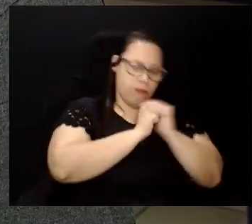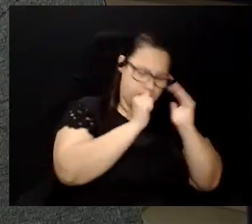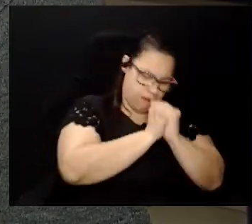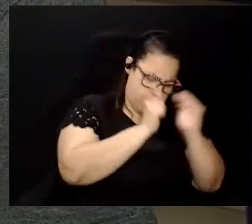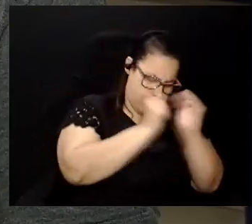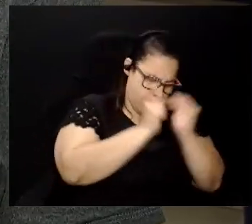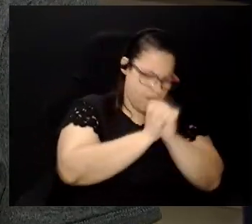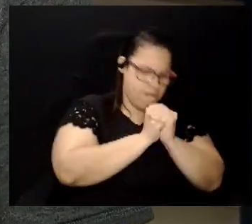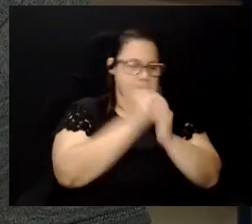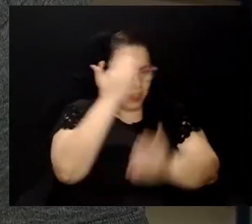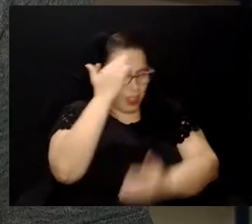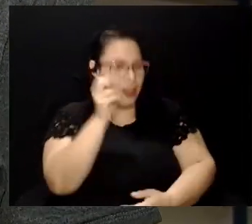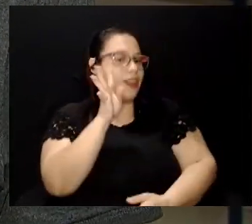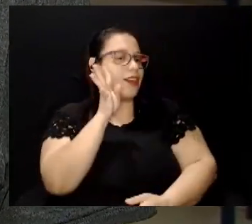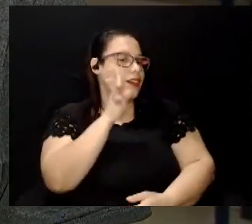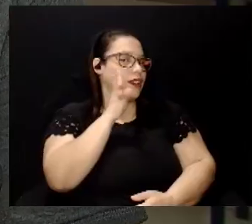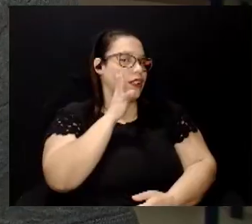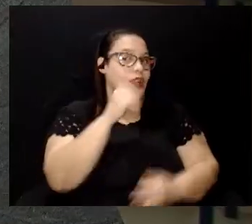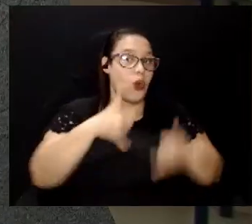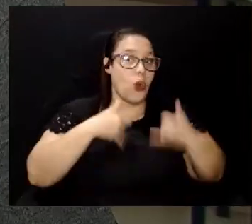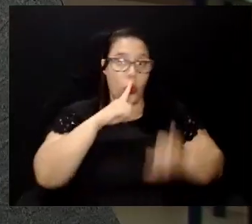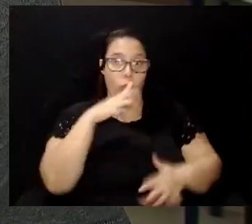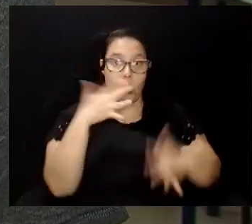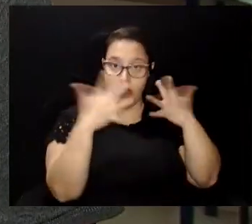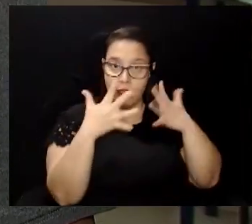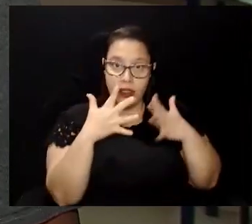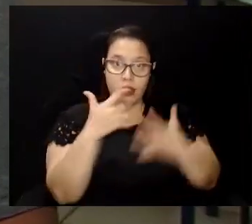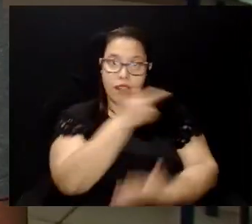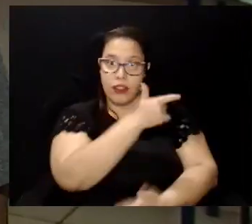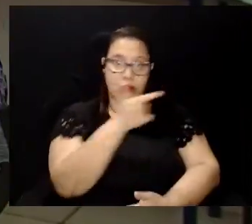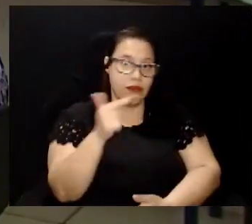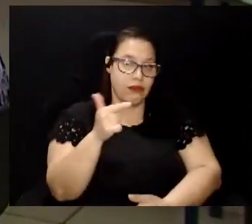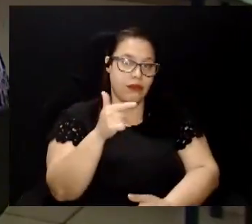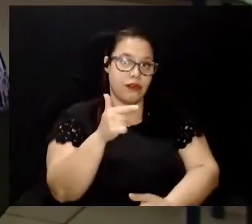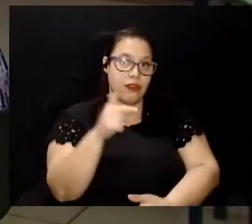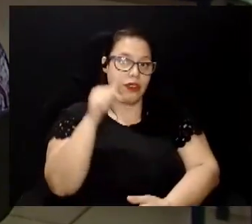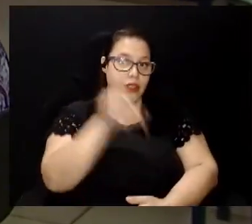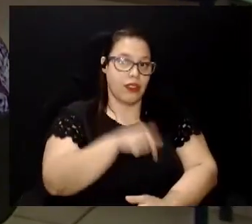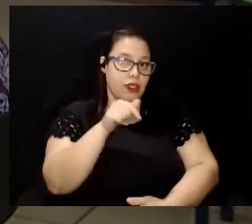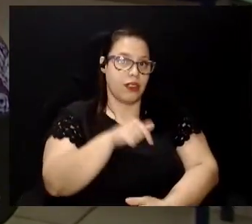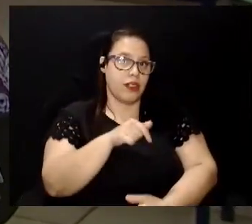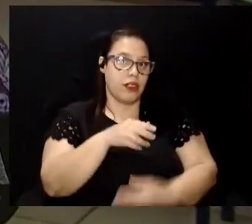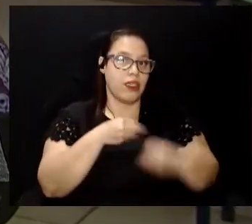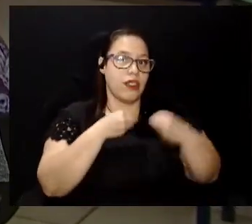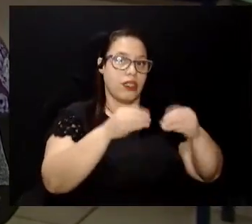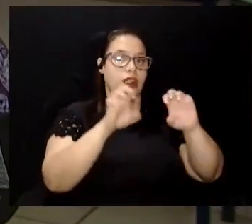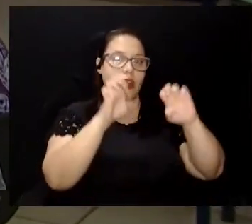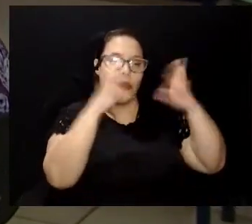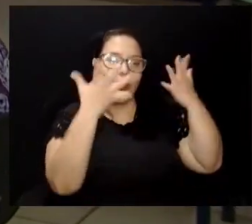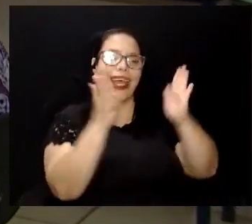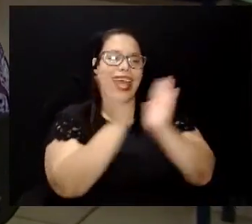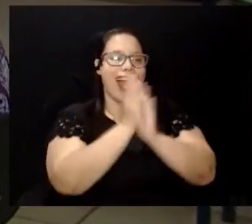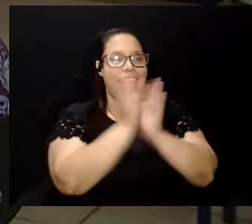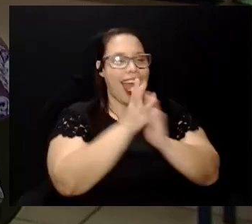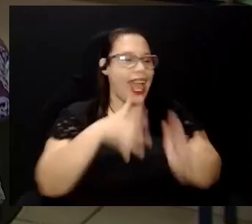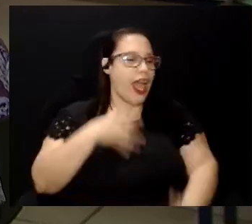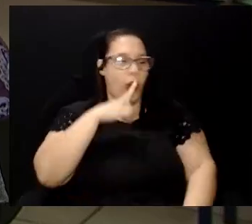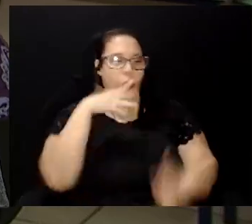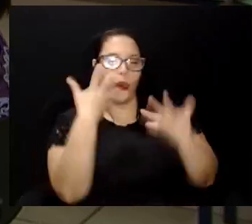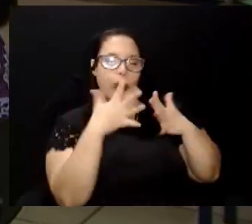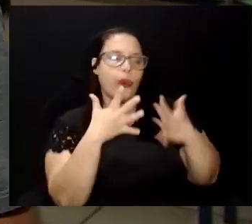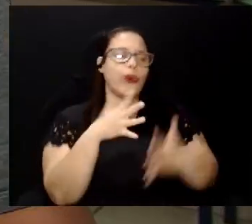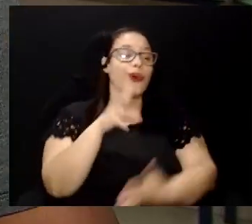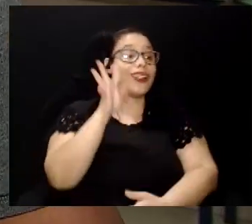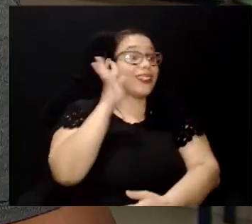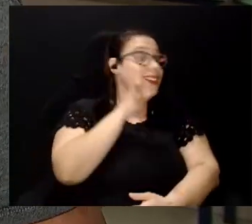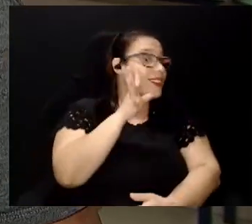fazemos orações, sabe? É bem legal. Aniversários mesmo, tem muitas que não tem. Aí aqui eles dão uma festinha pra gente,